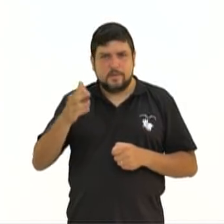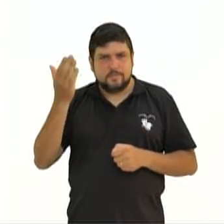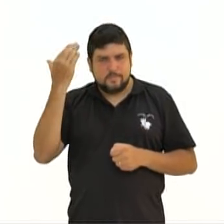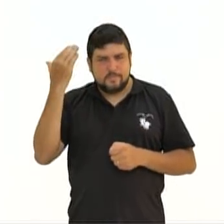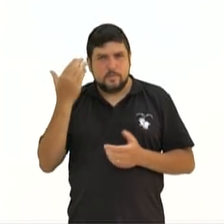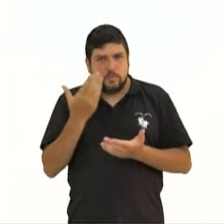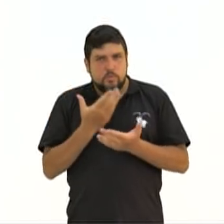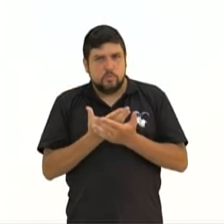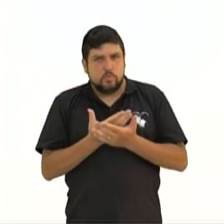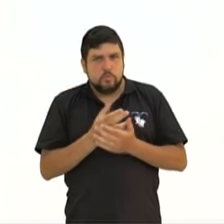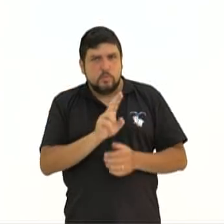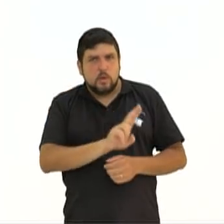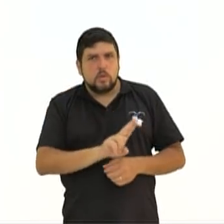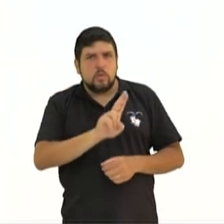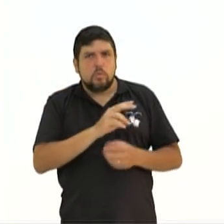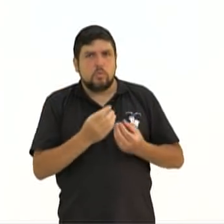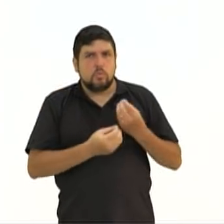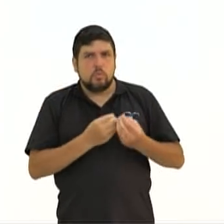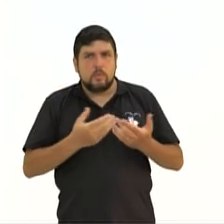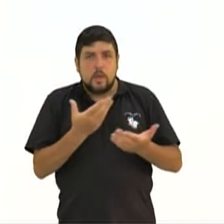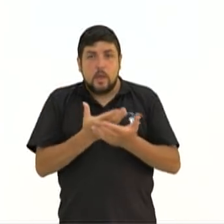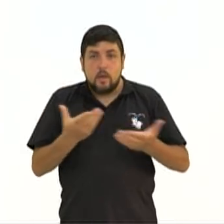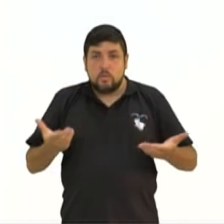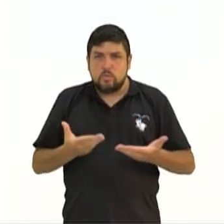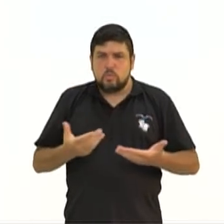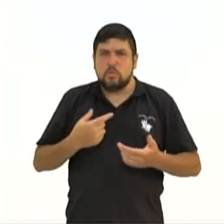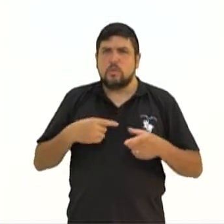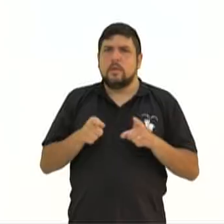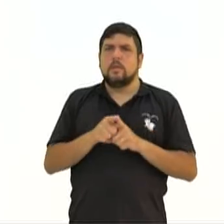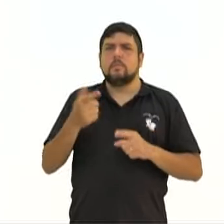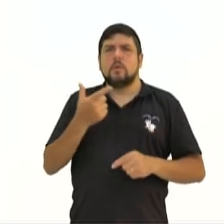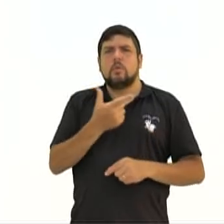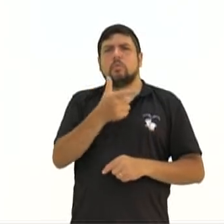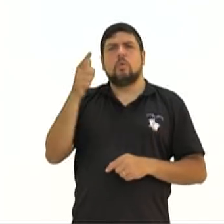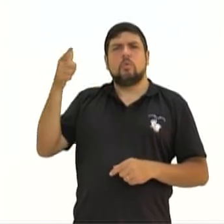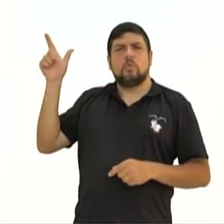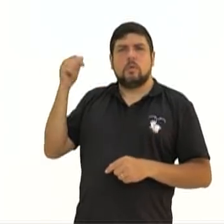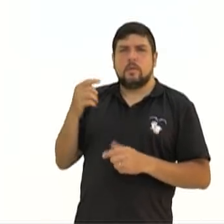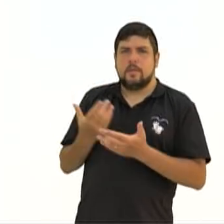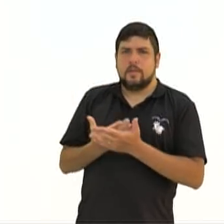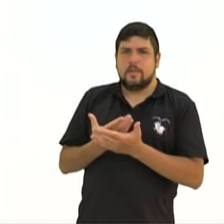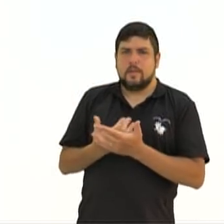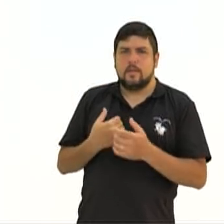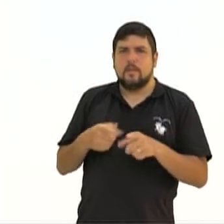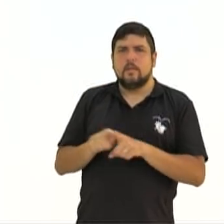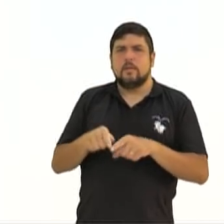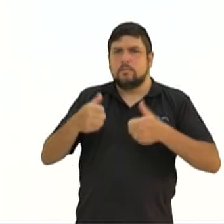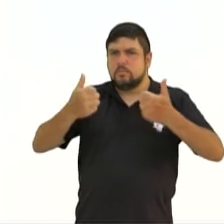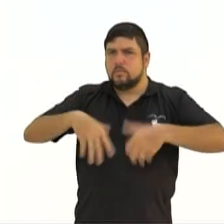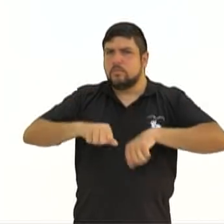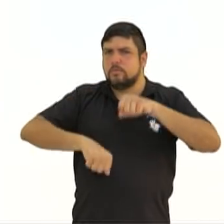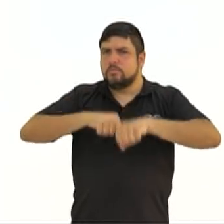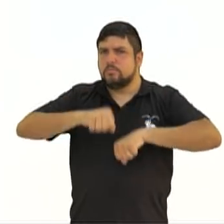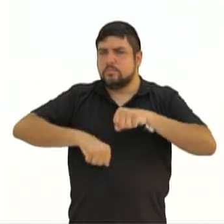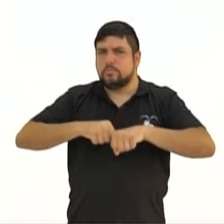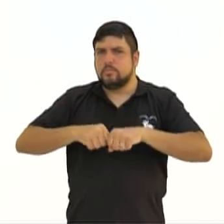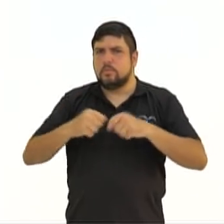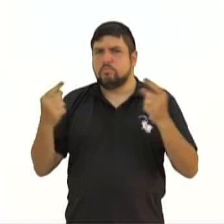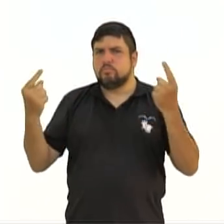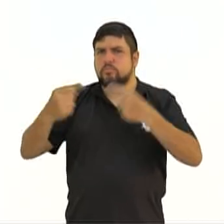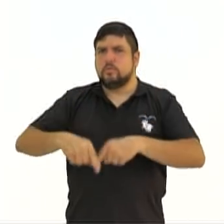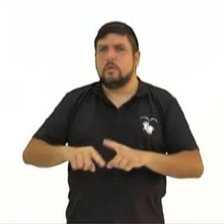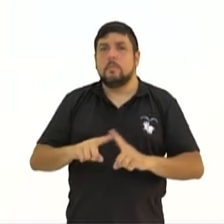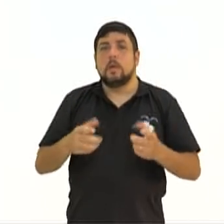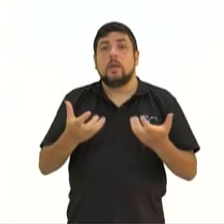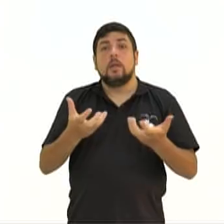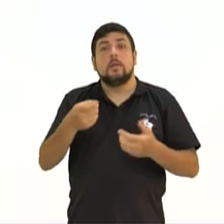aqui, conversamos, não só na aula de hoje, mas em outras aulas que a gente falou do ciclismo também. Mas eu quero que você faça uma